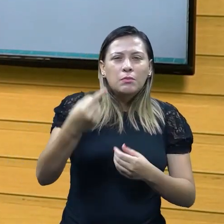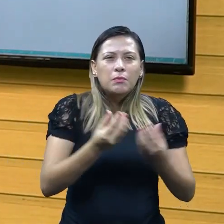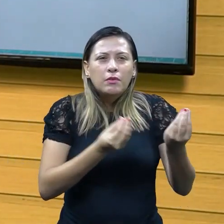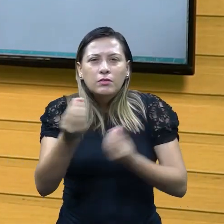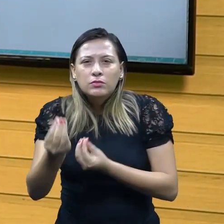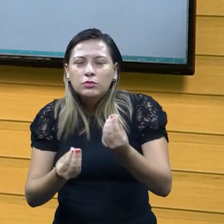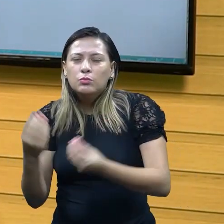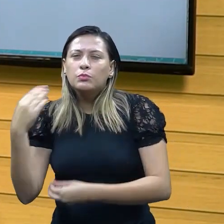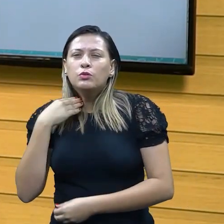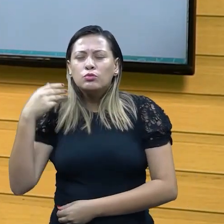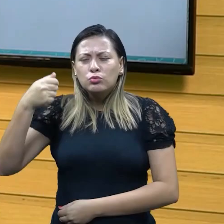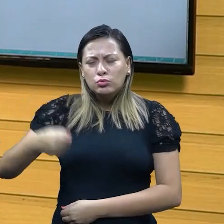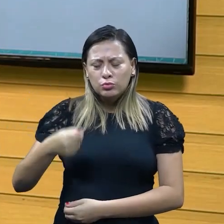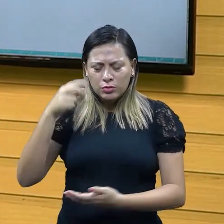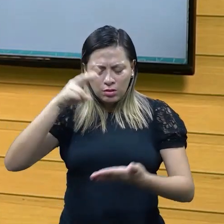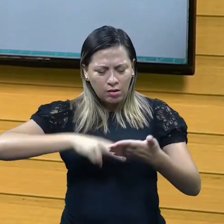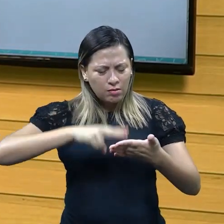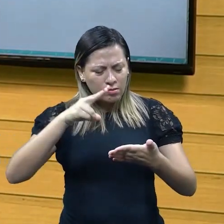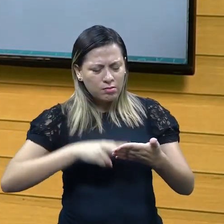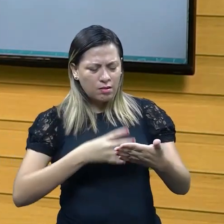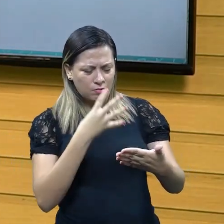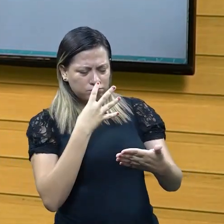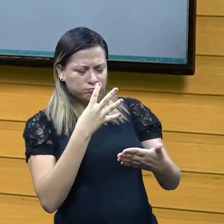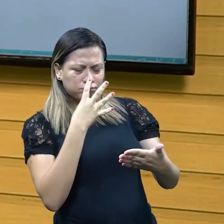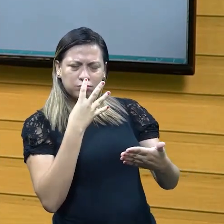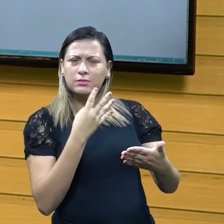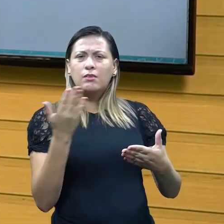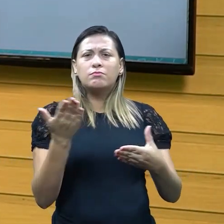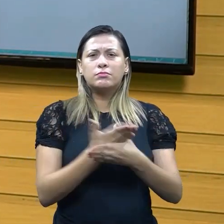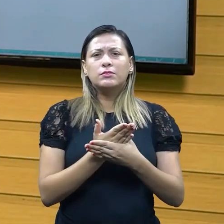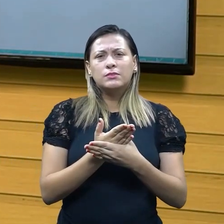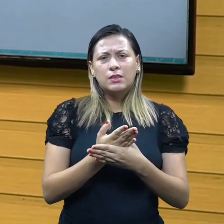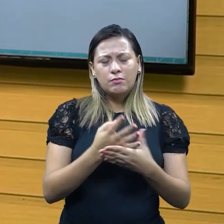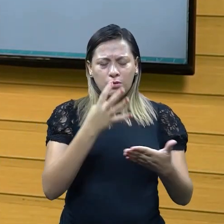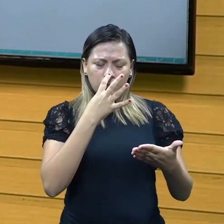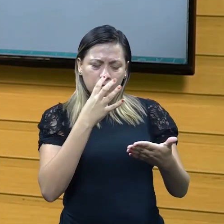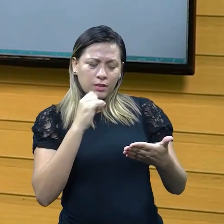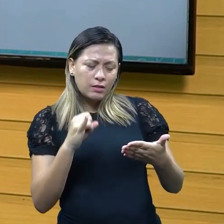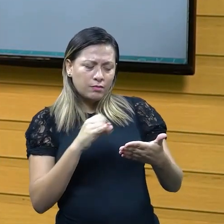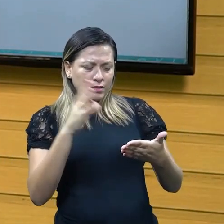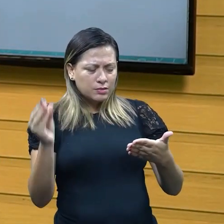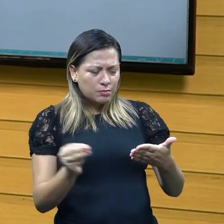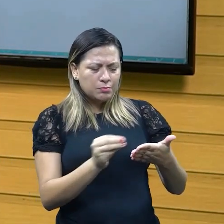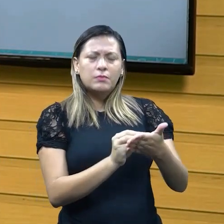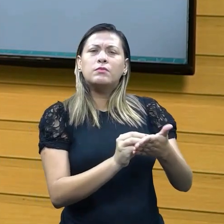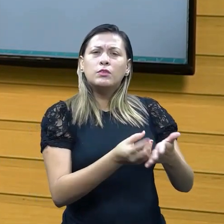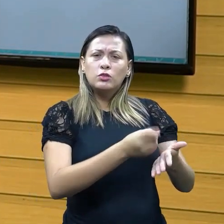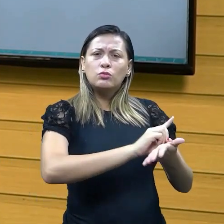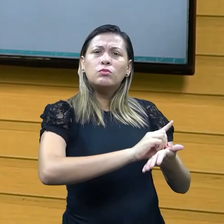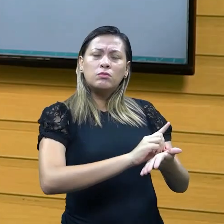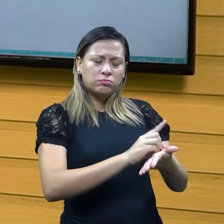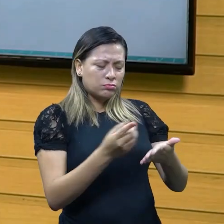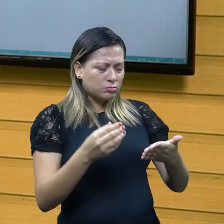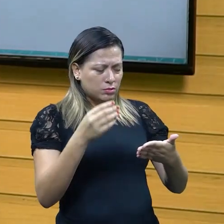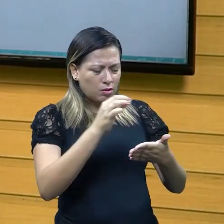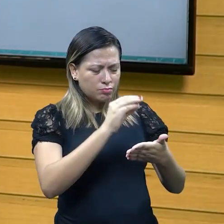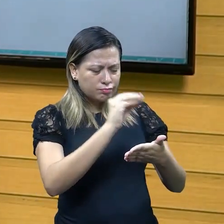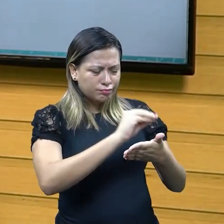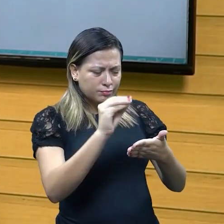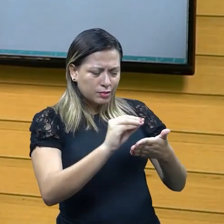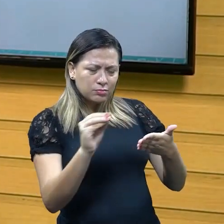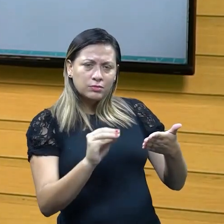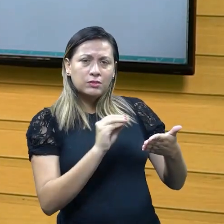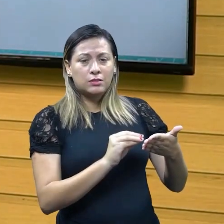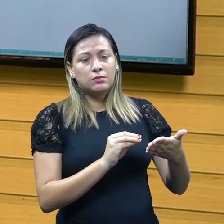juiz recebe, analisa o processo, verifica se os pressupostos estão preenchidos, se tiver ok, o que ele